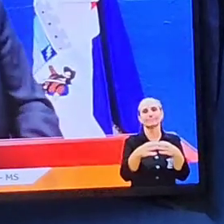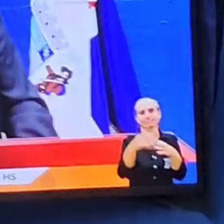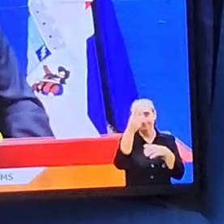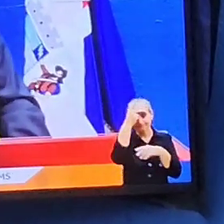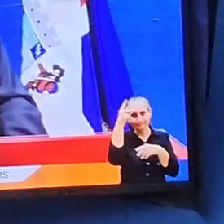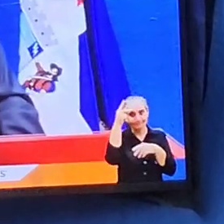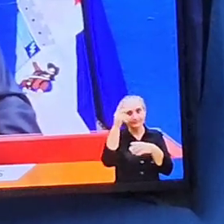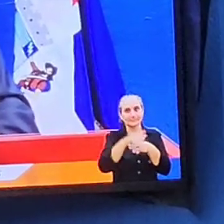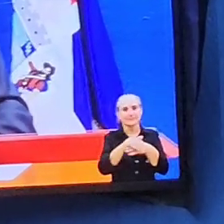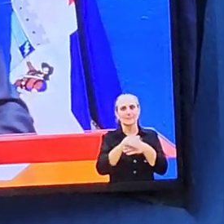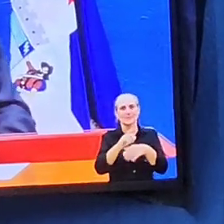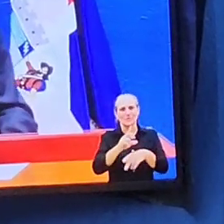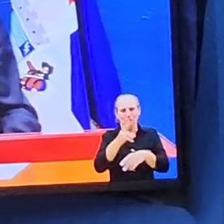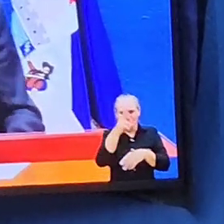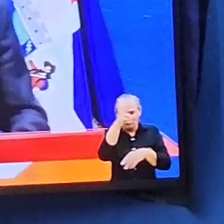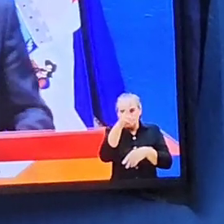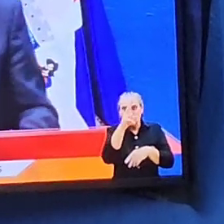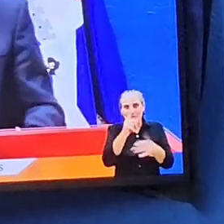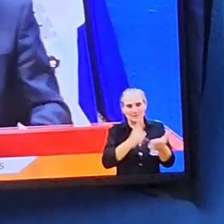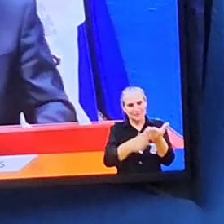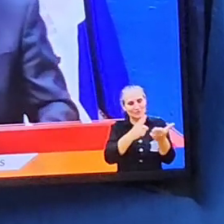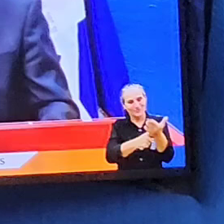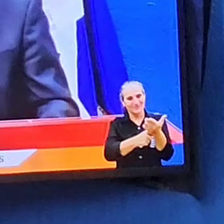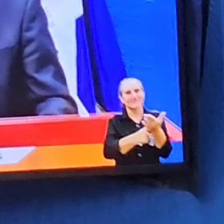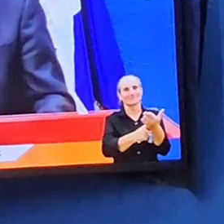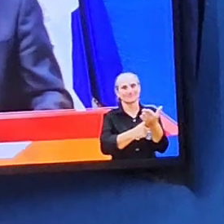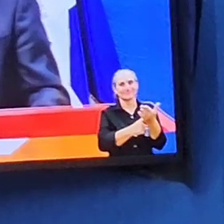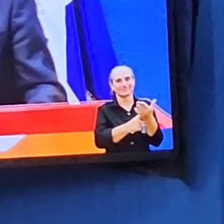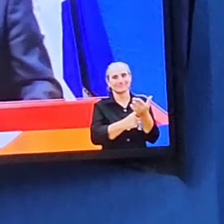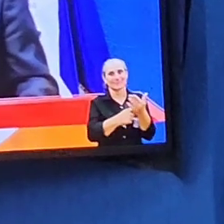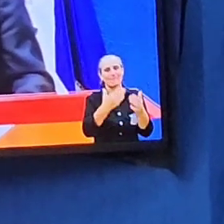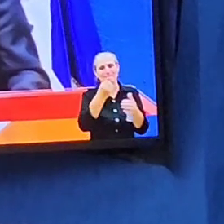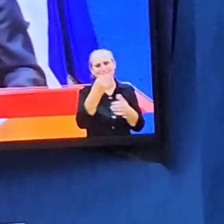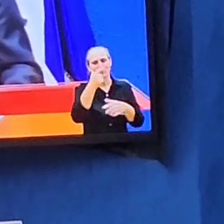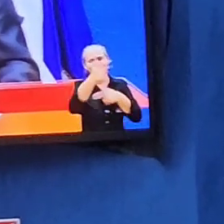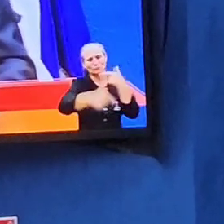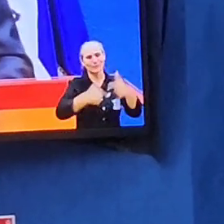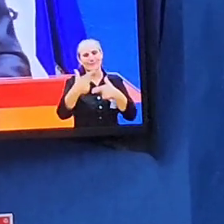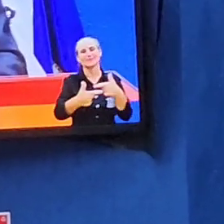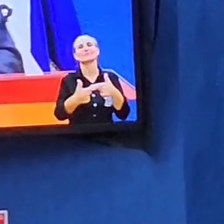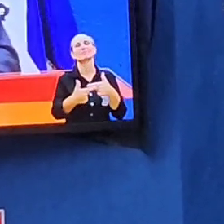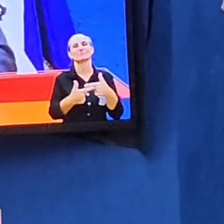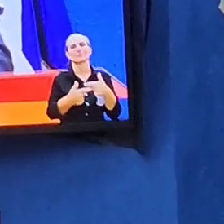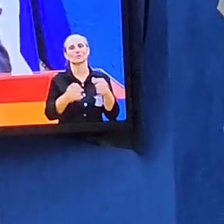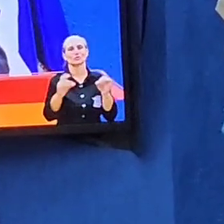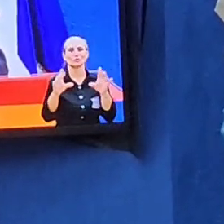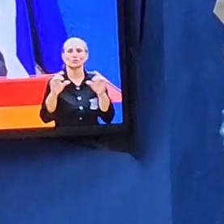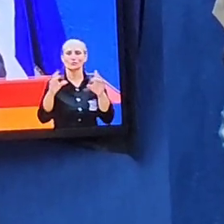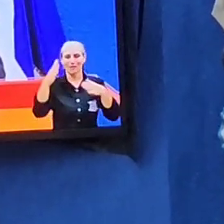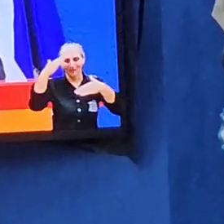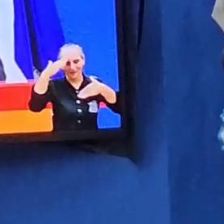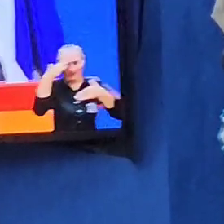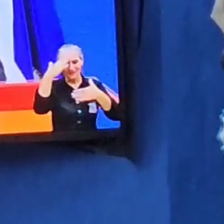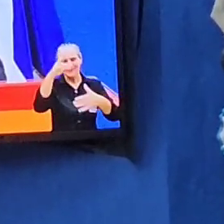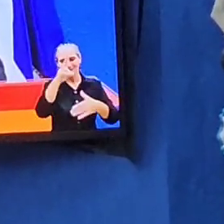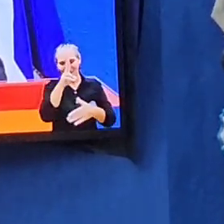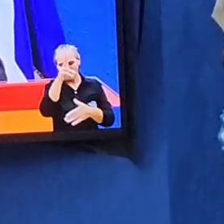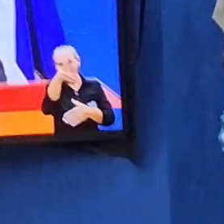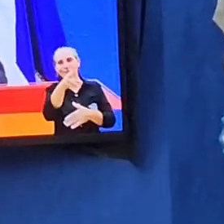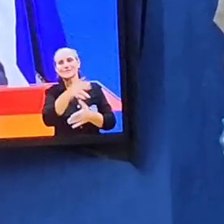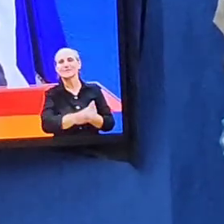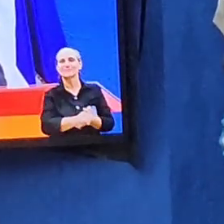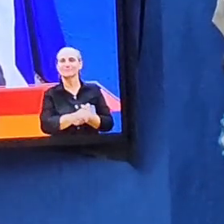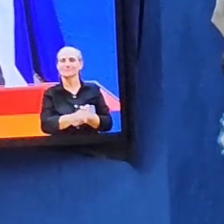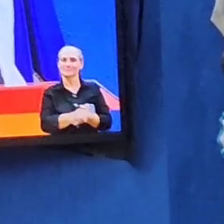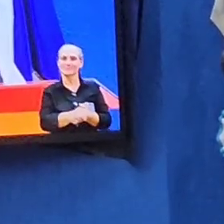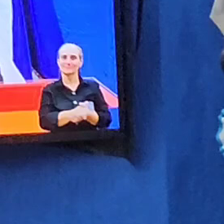todo o esforço e dedicação, fizeram um excelente trabalho, que eu só tenho a agradecer o esforço, e aí